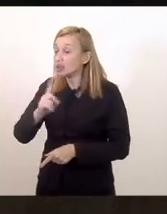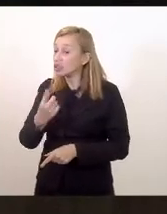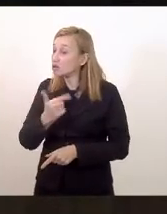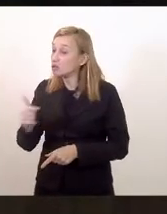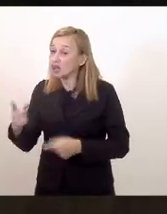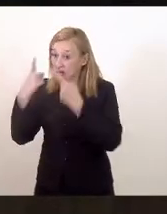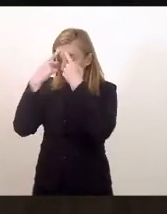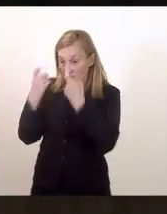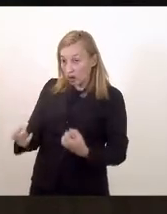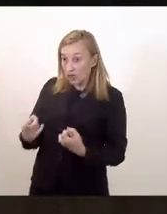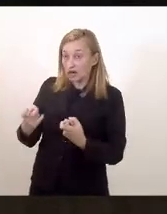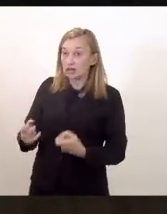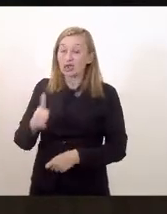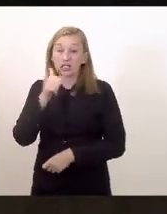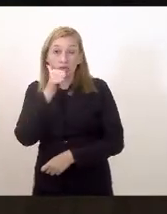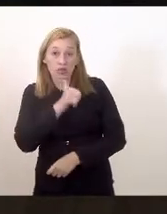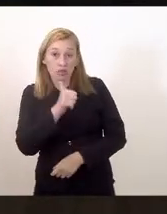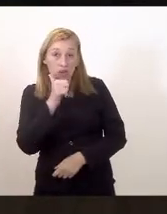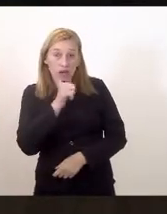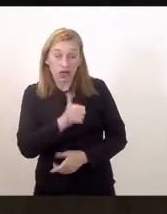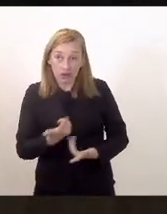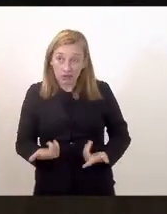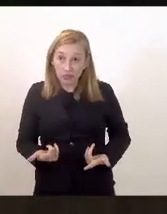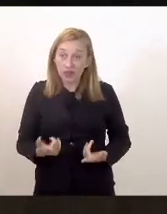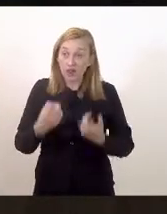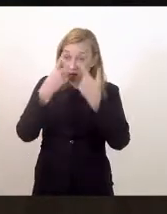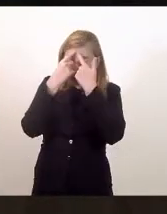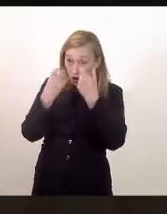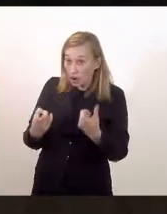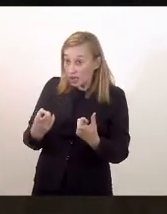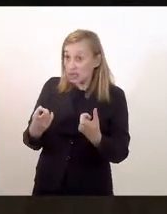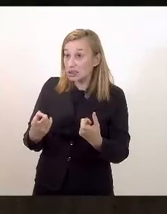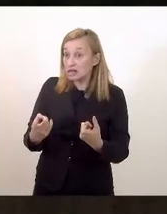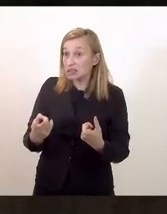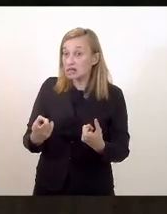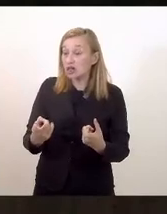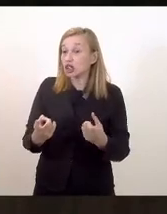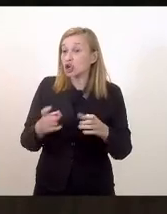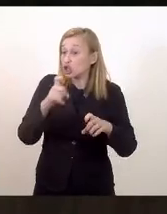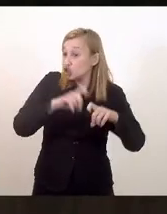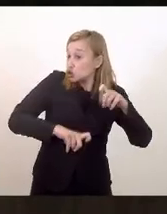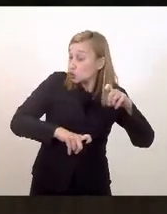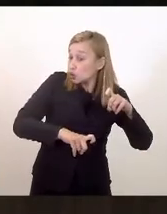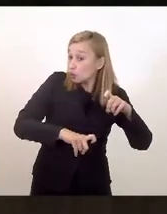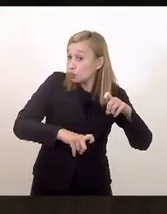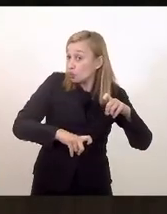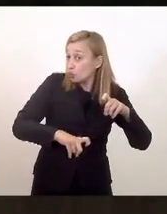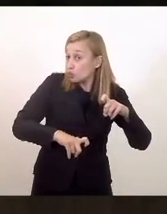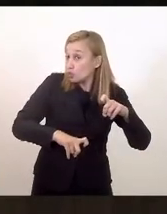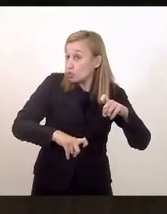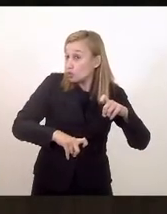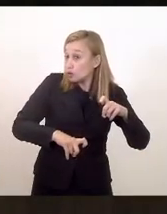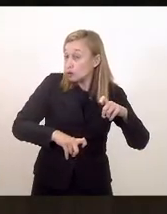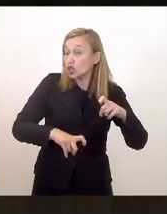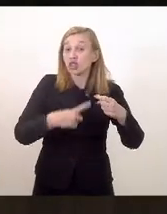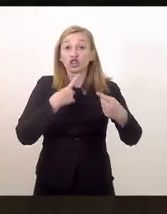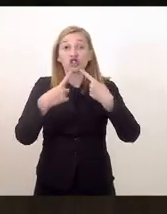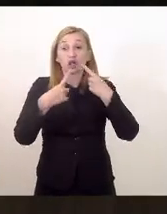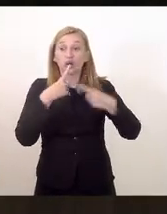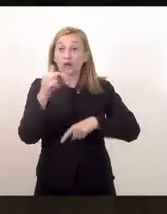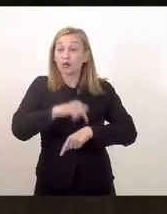violência, seja ela violência como estupro, inclusive. Dialogávamos aqui